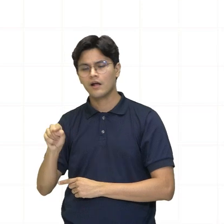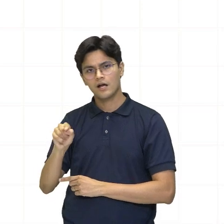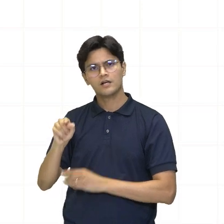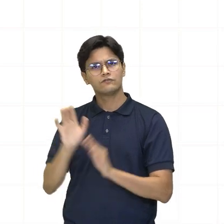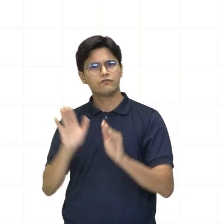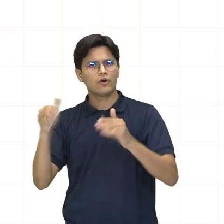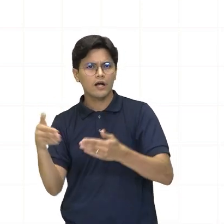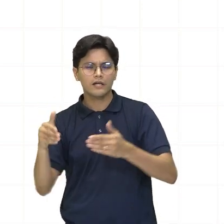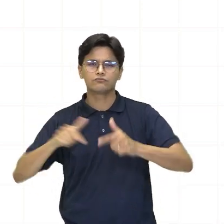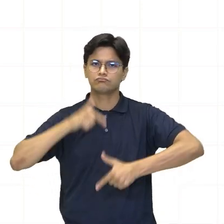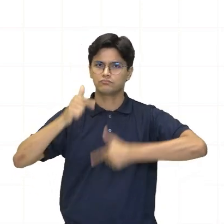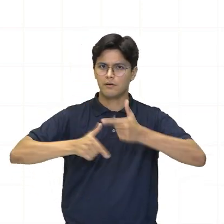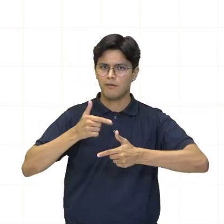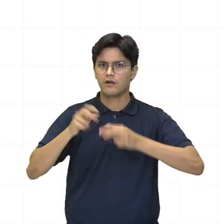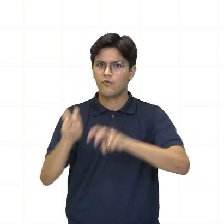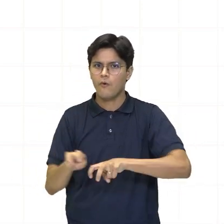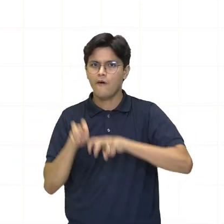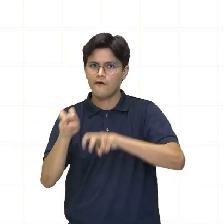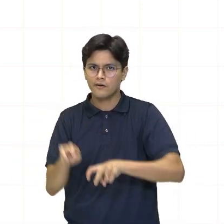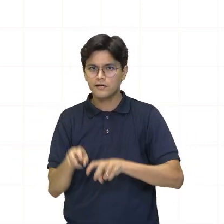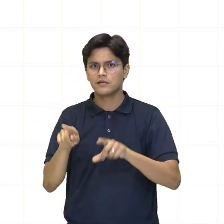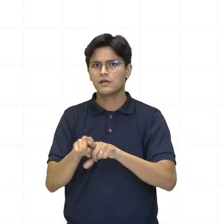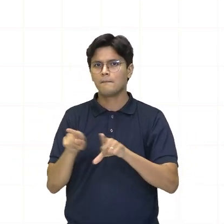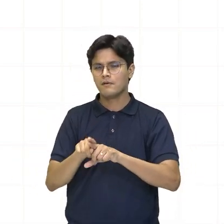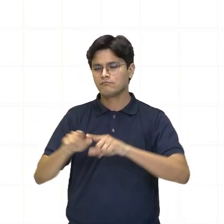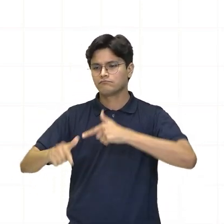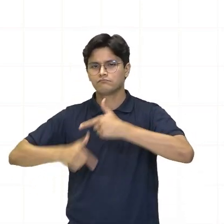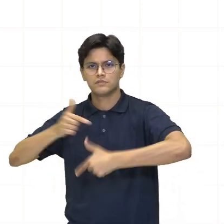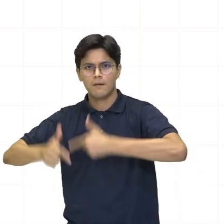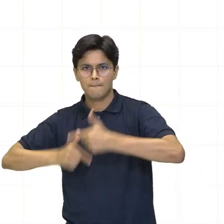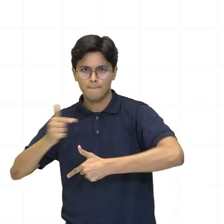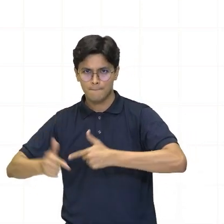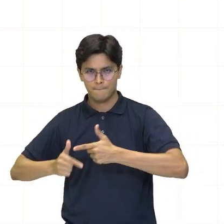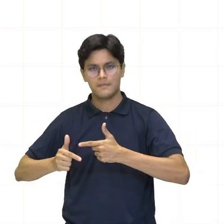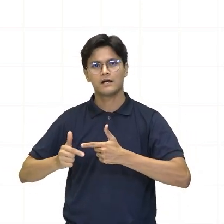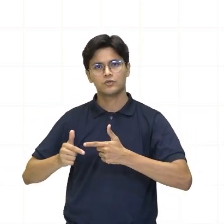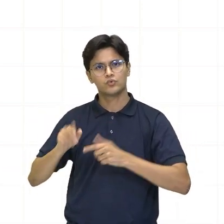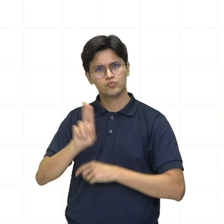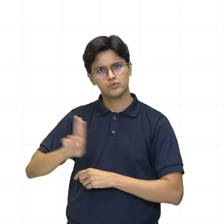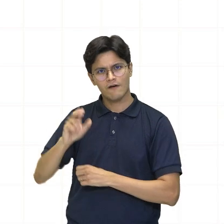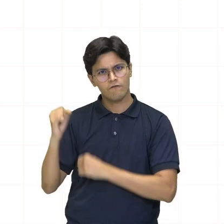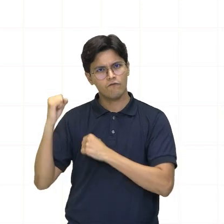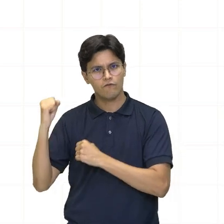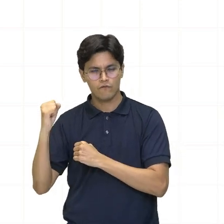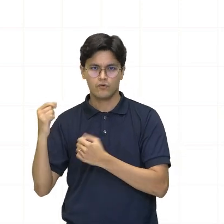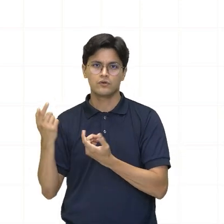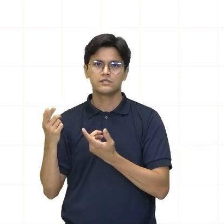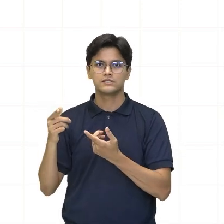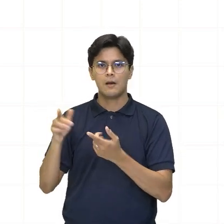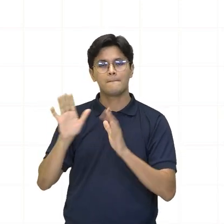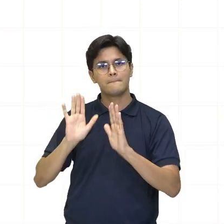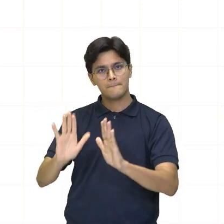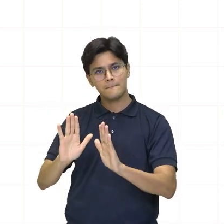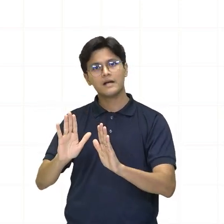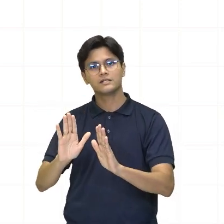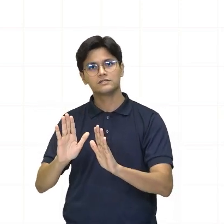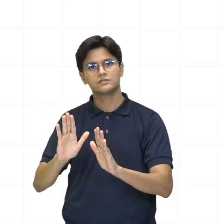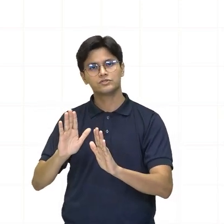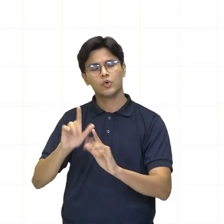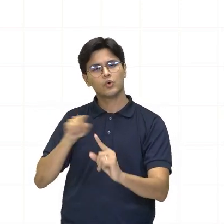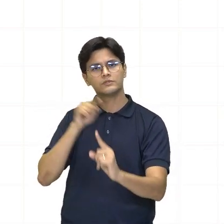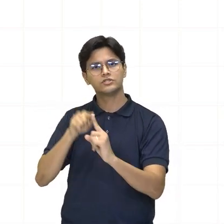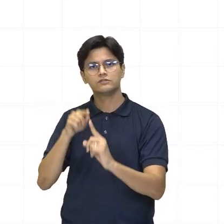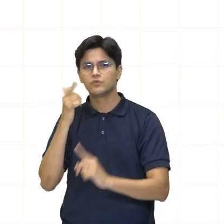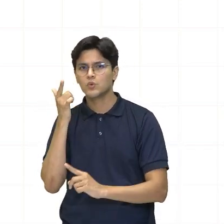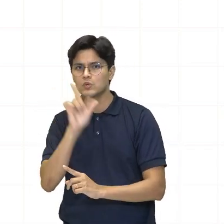trabalhos braçais, mas em prol da comunidade. E os escravizados eram obtidos por meio